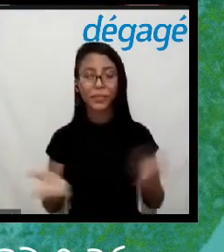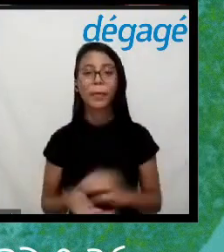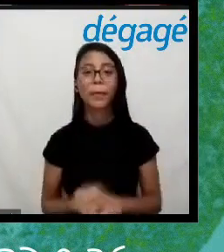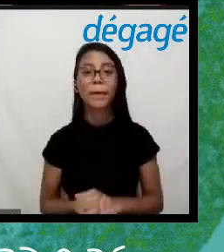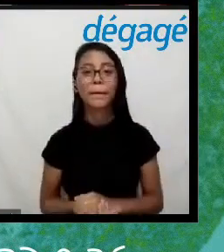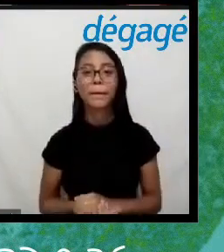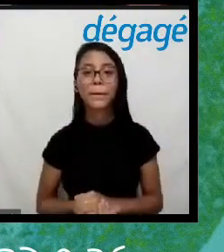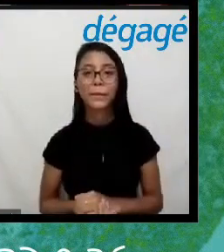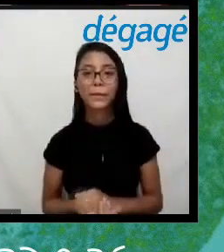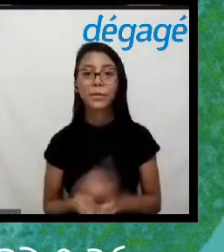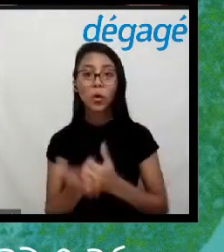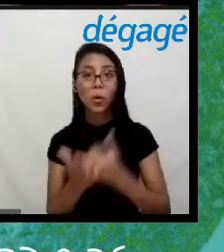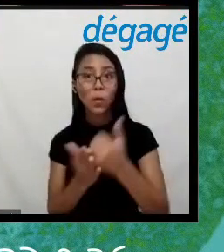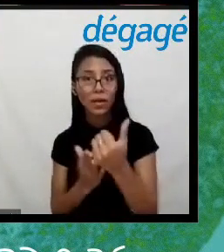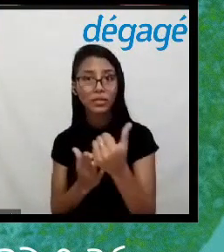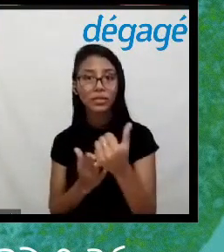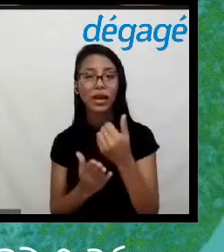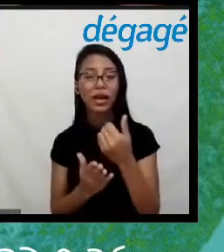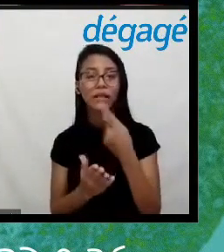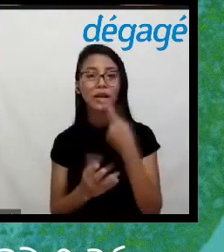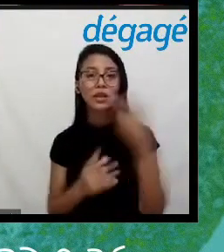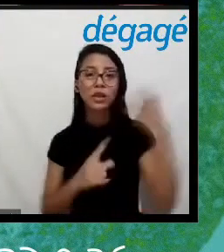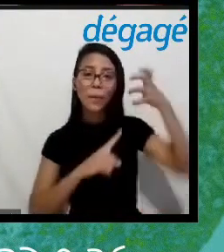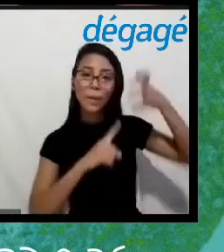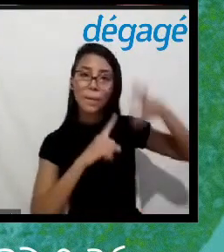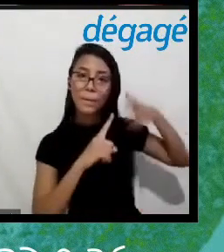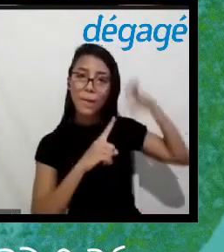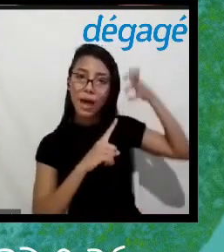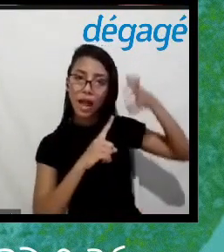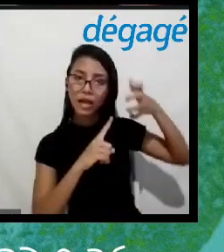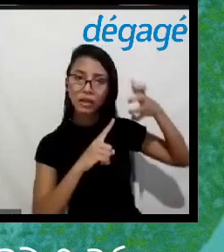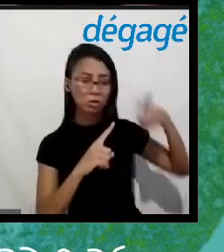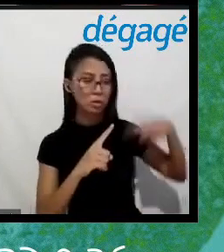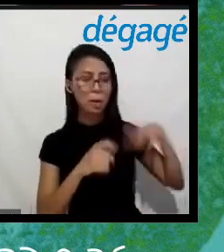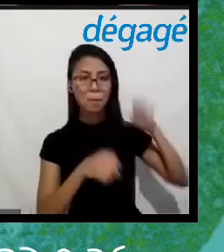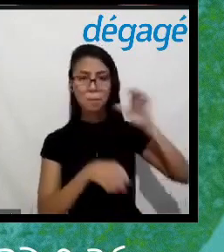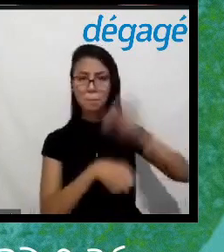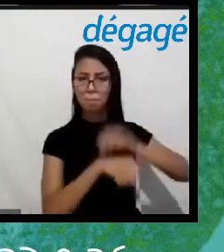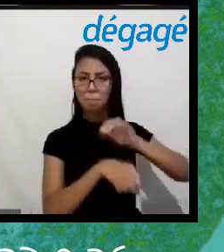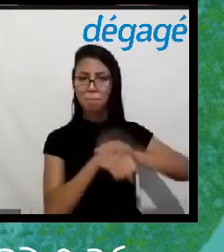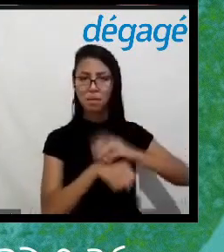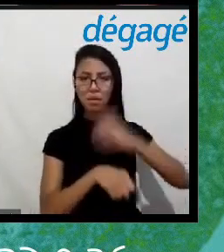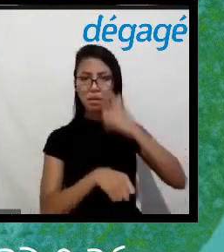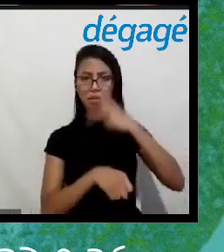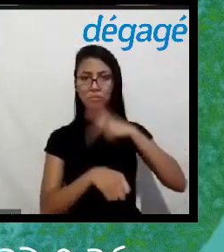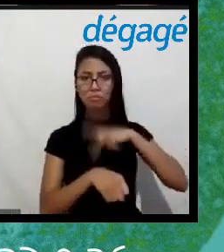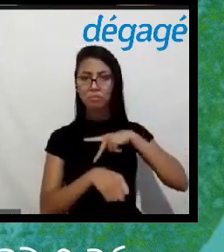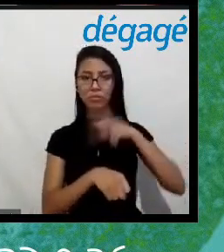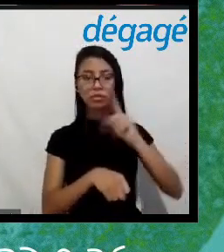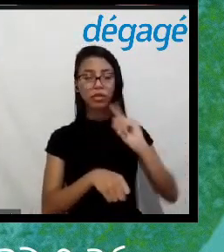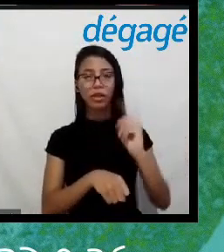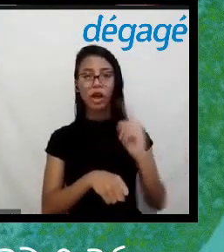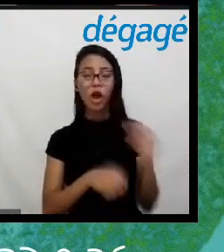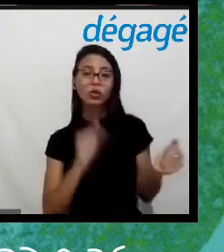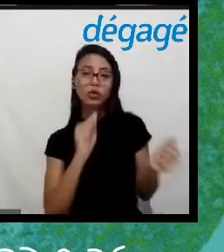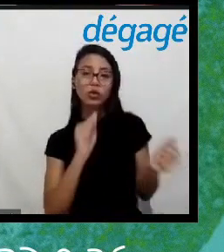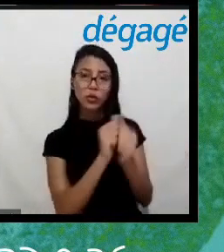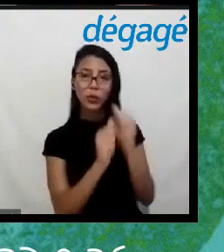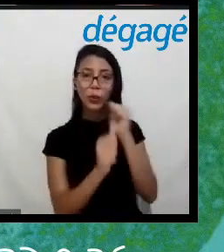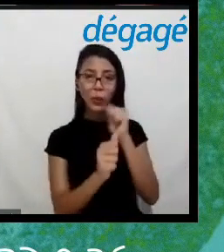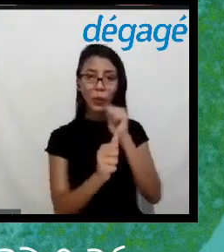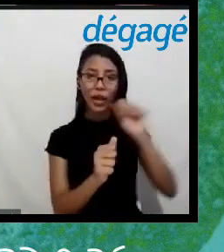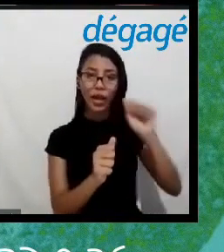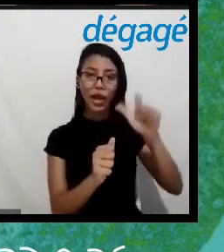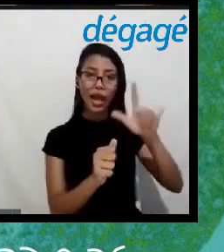essa é uma palestra que não é uma palestra só minha, é uma palestra conjunta minha e da Aline. A gente tem aí uma